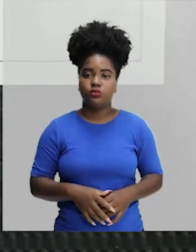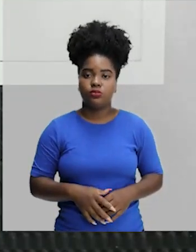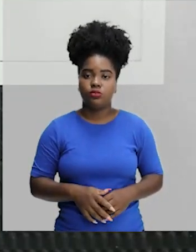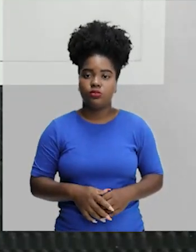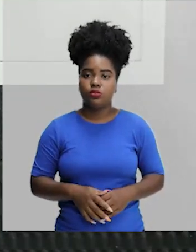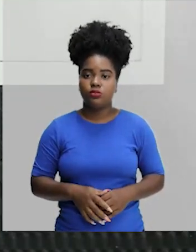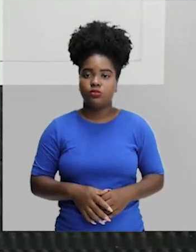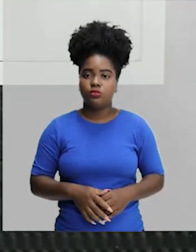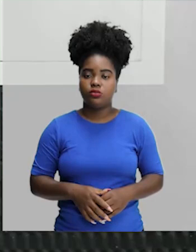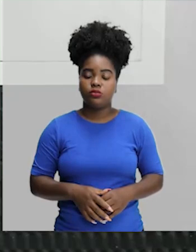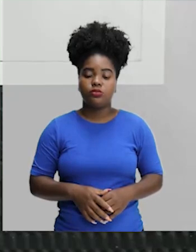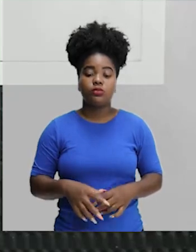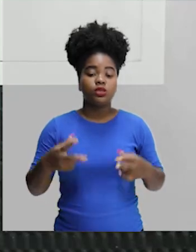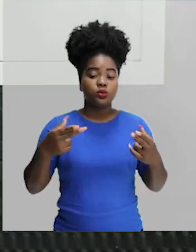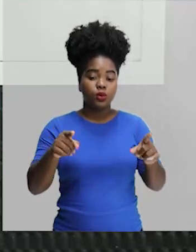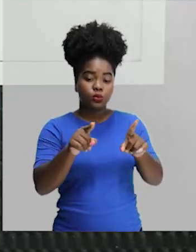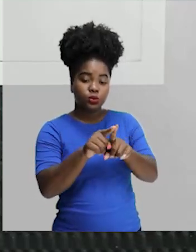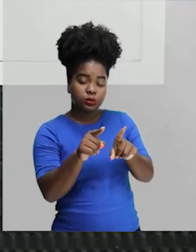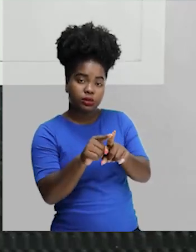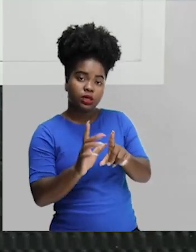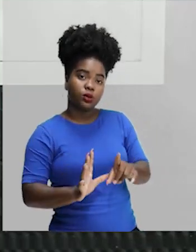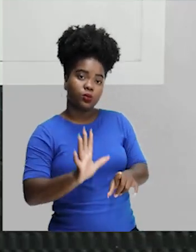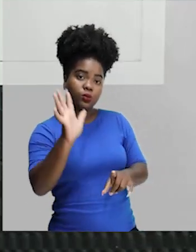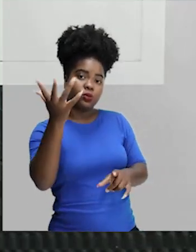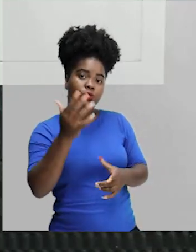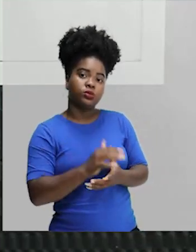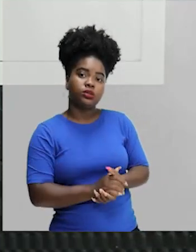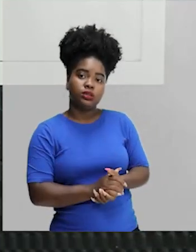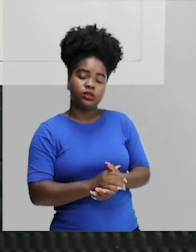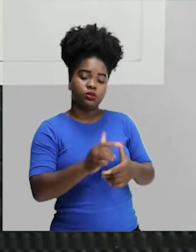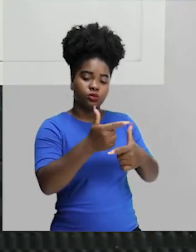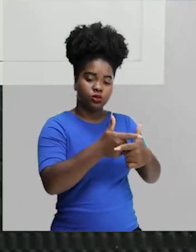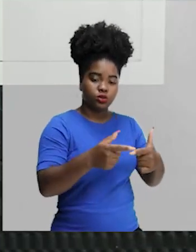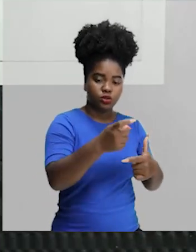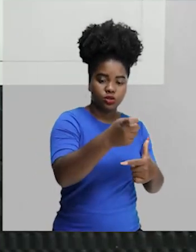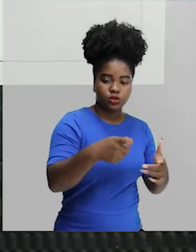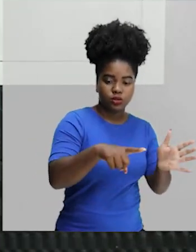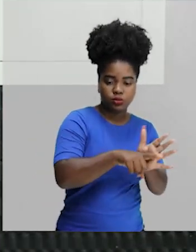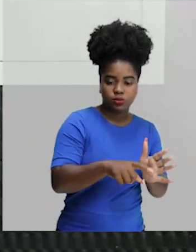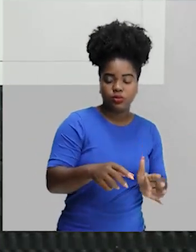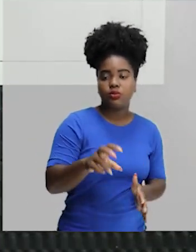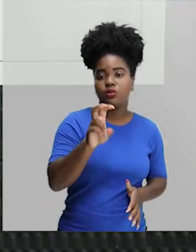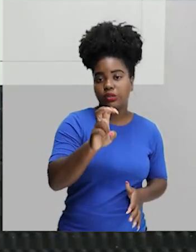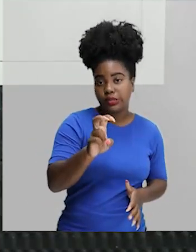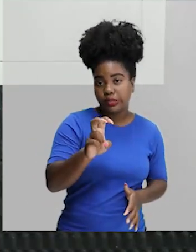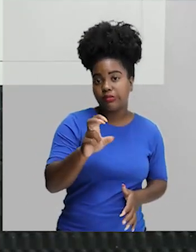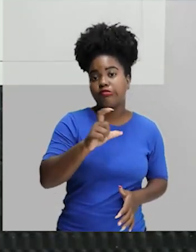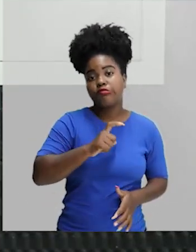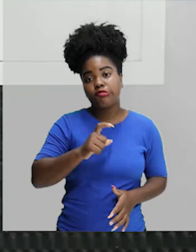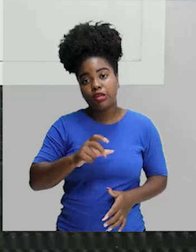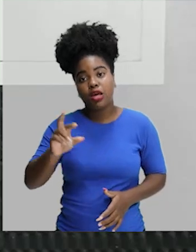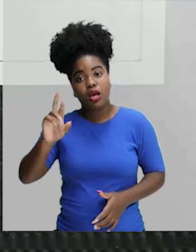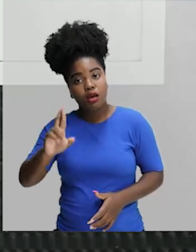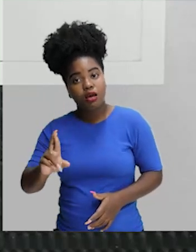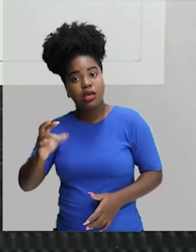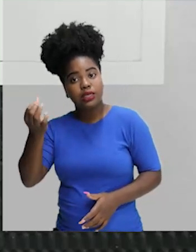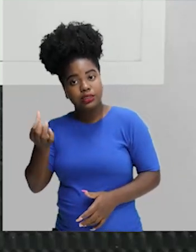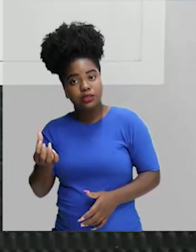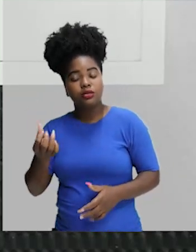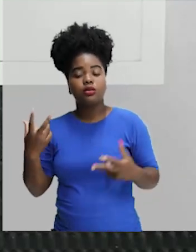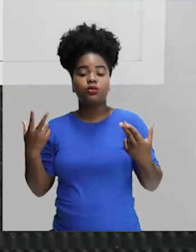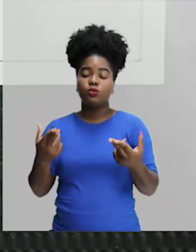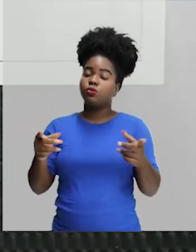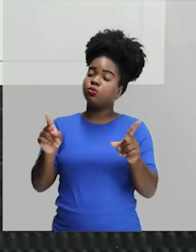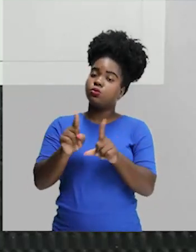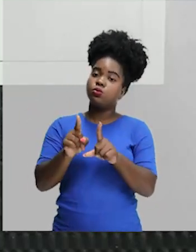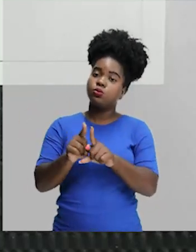4. A mesma coisa, eu disse, quando dividido por x menos 5, sobra resto 6. Tá? É a mesma